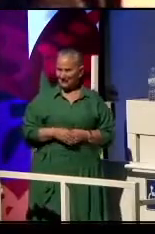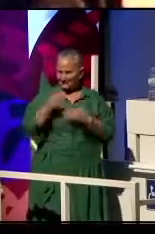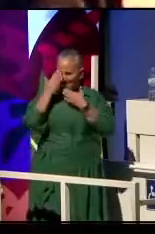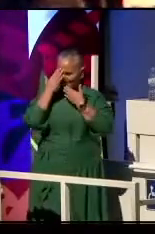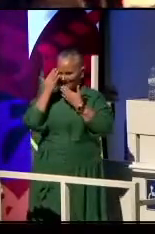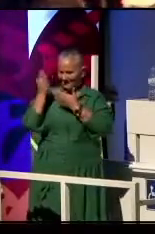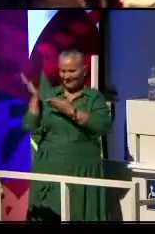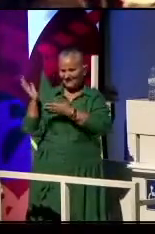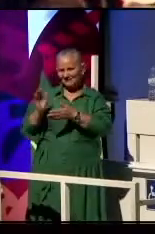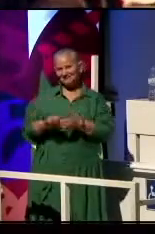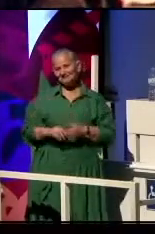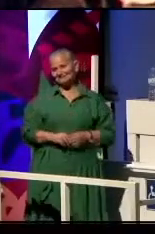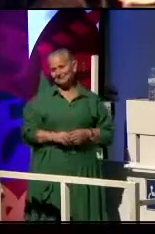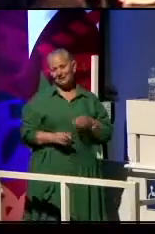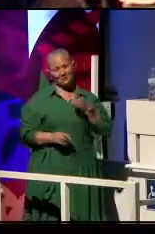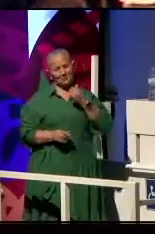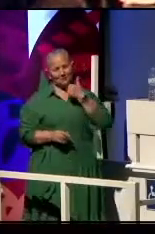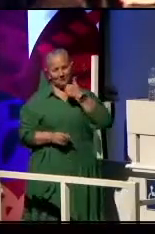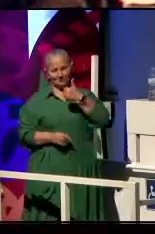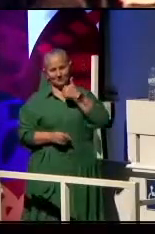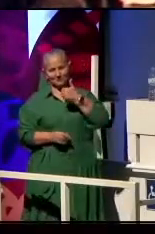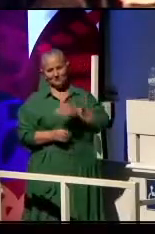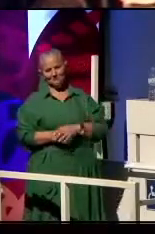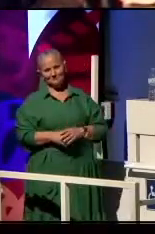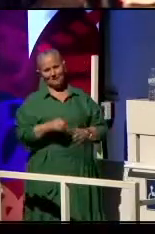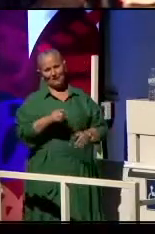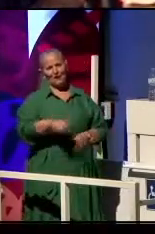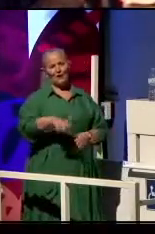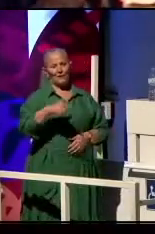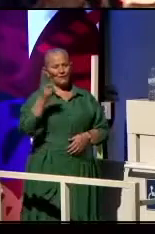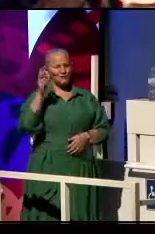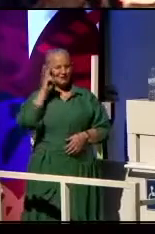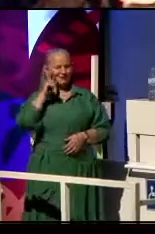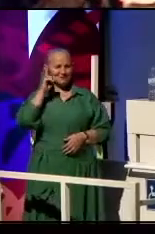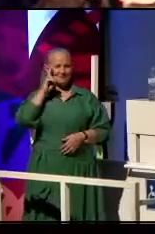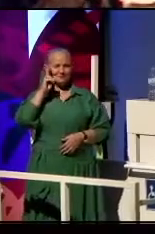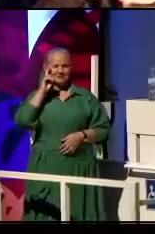Que momento memorável, mais um momento memorável. Que honra te conhecer, viu?